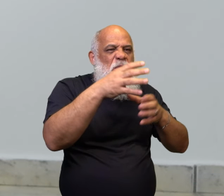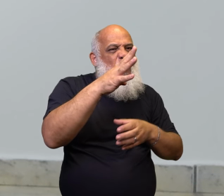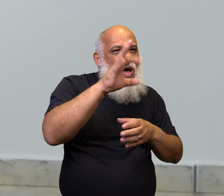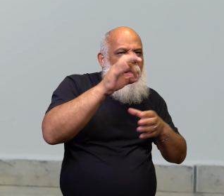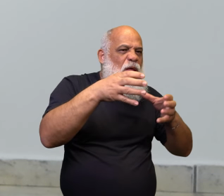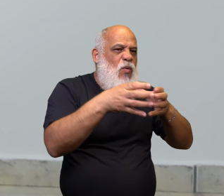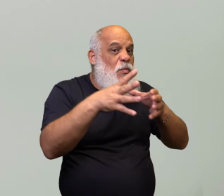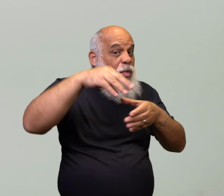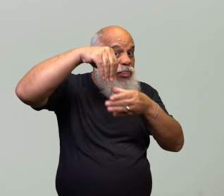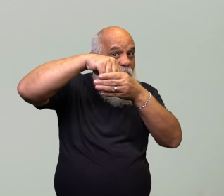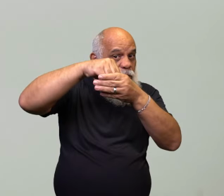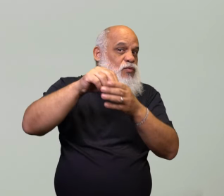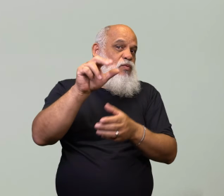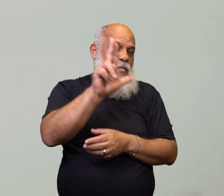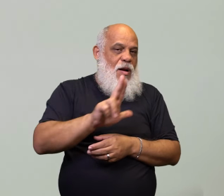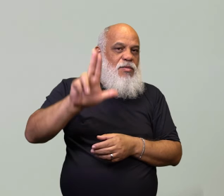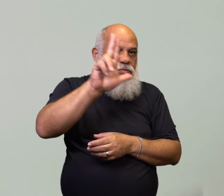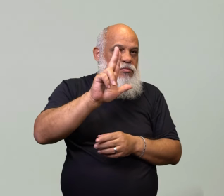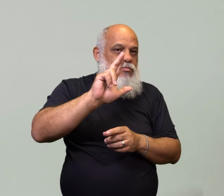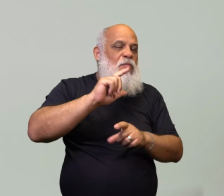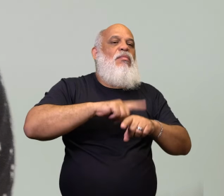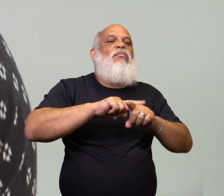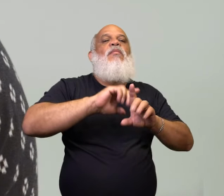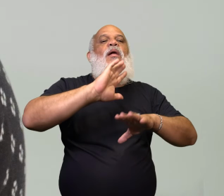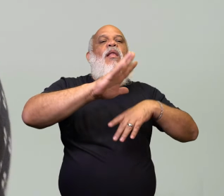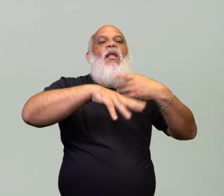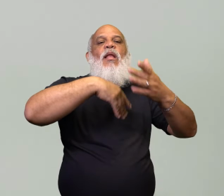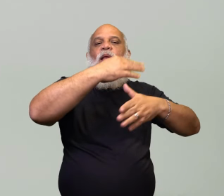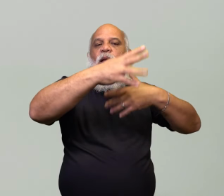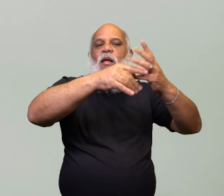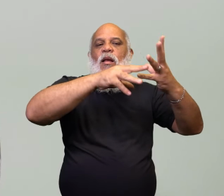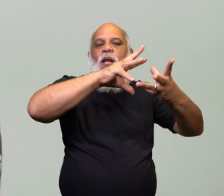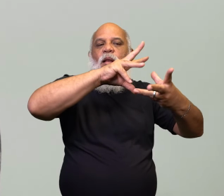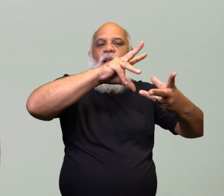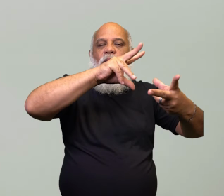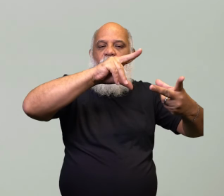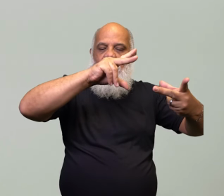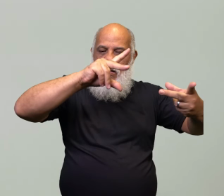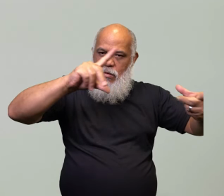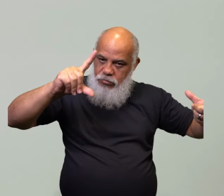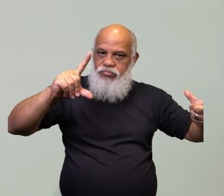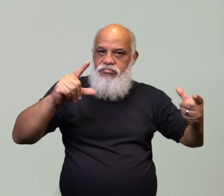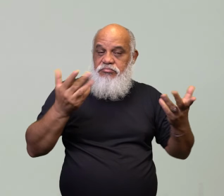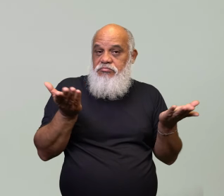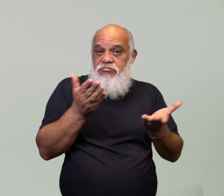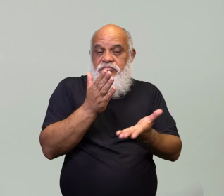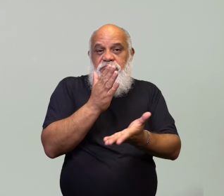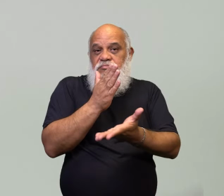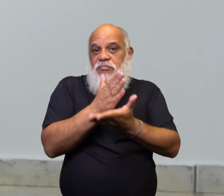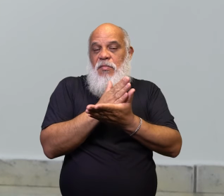nossa cidade. Então isso foi com as pessoas, foi total, foi pelo